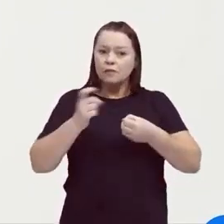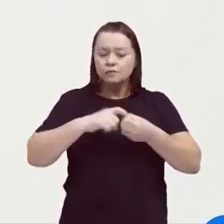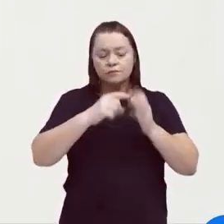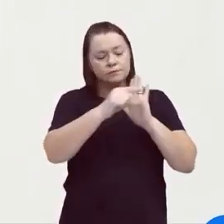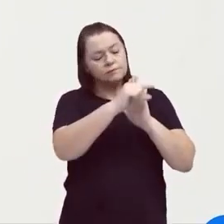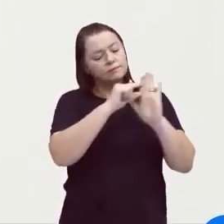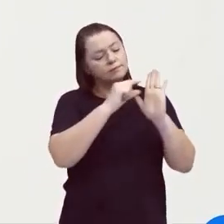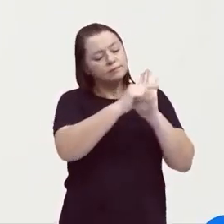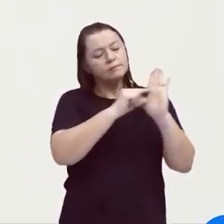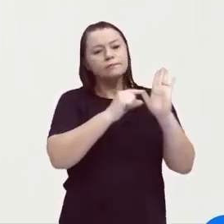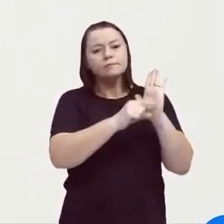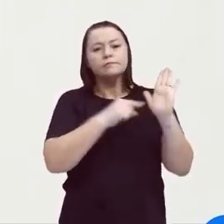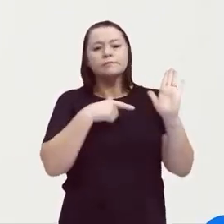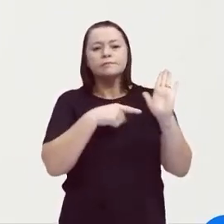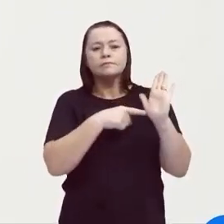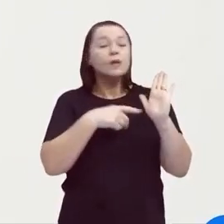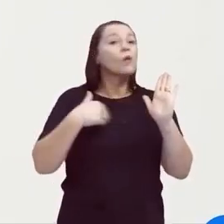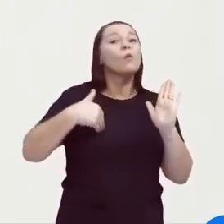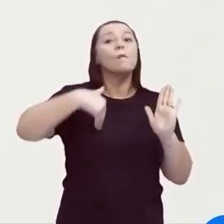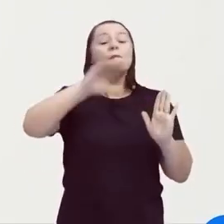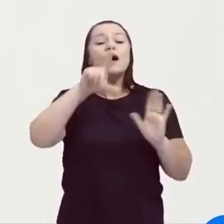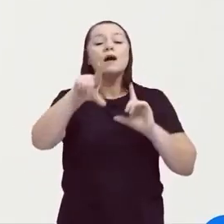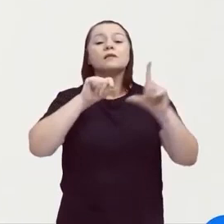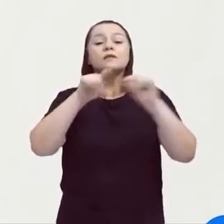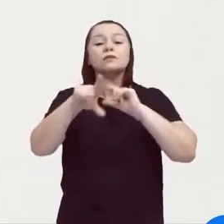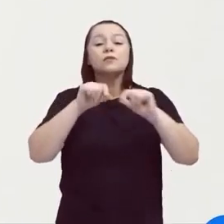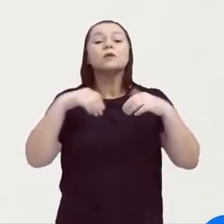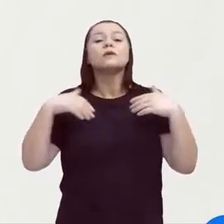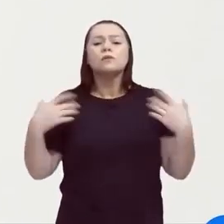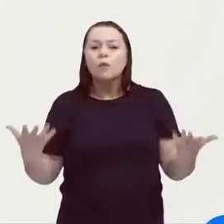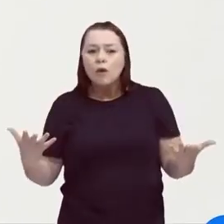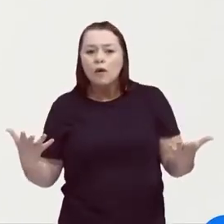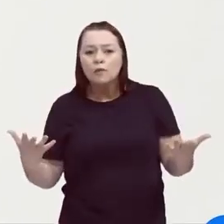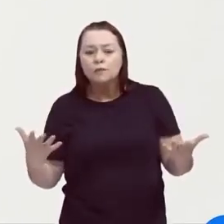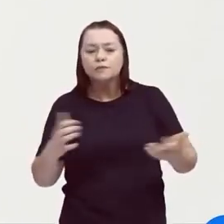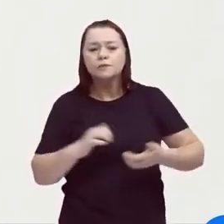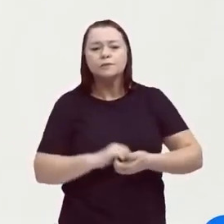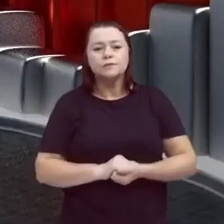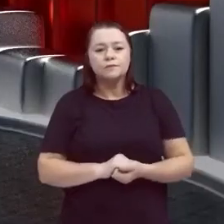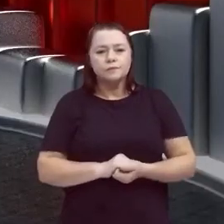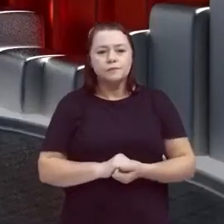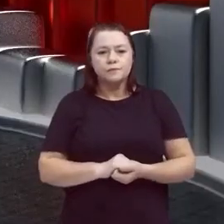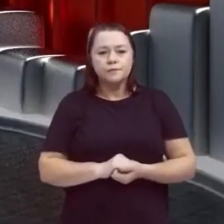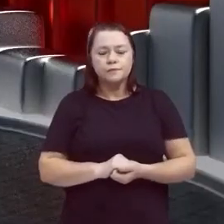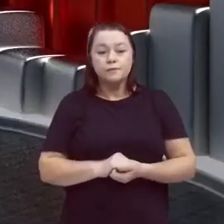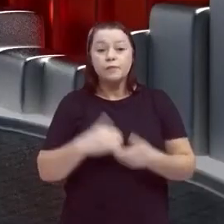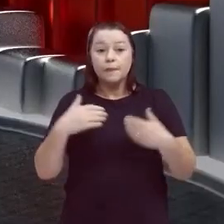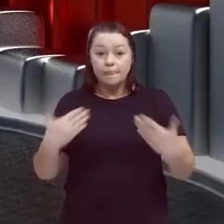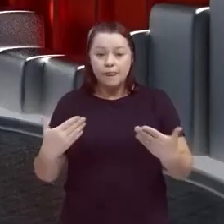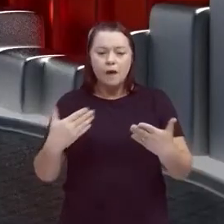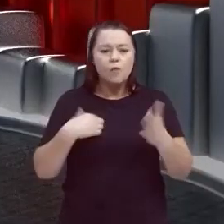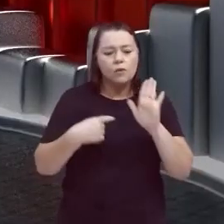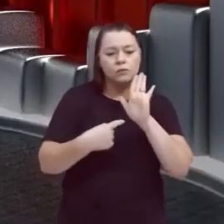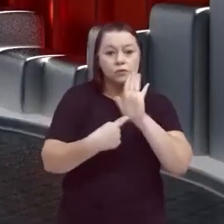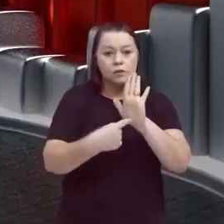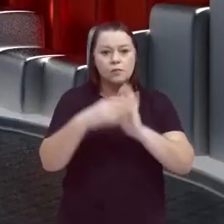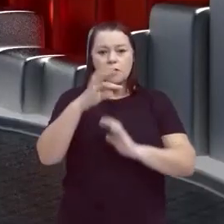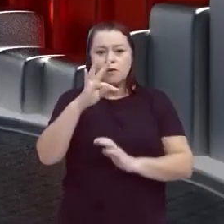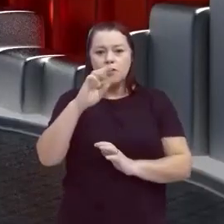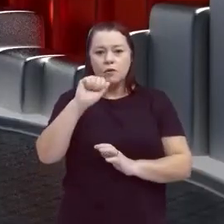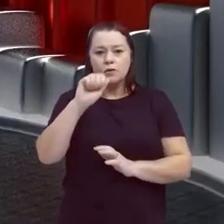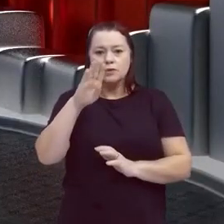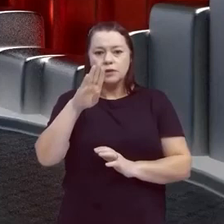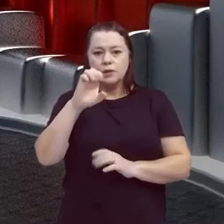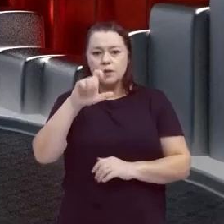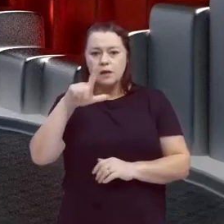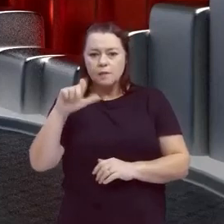primeiro ver qual foi o esporte preferido. Aqui comigo. Quando se trabalha com uma tabela, você tem que prestar